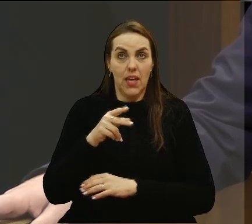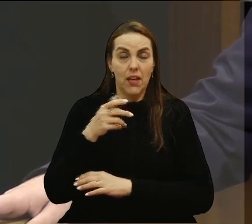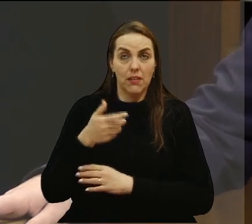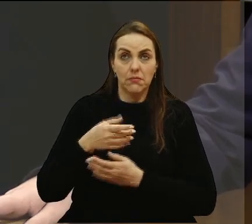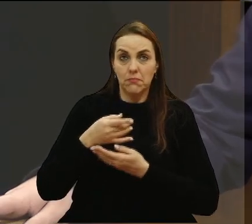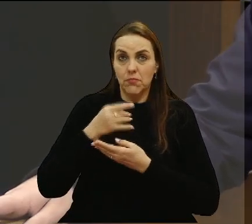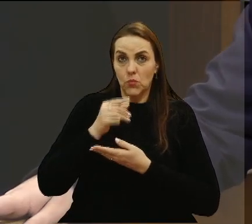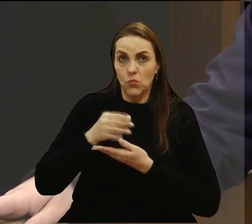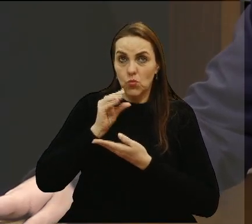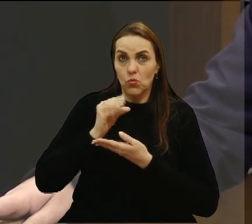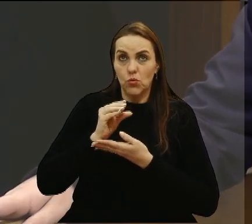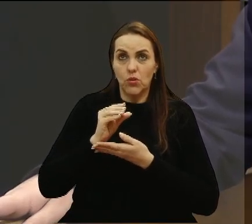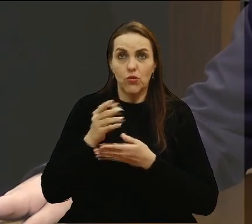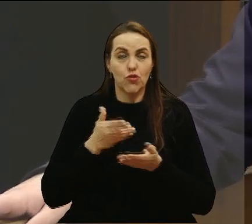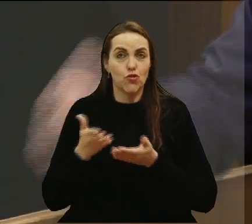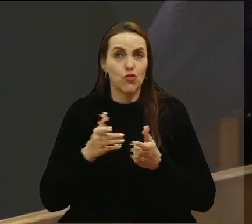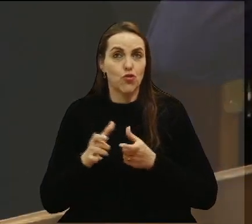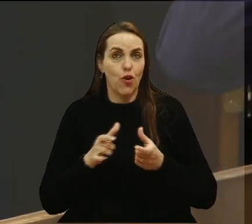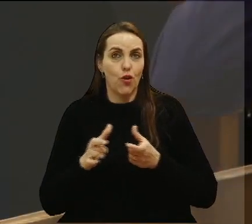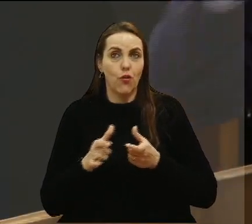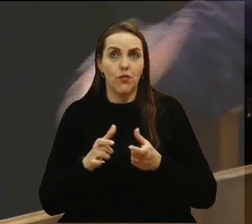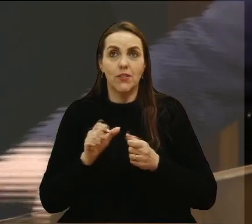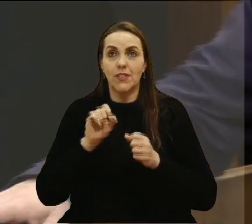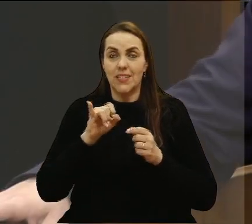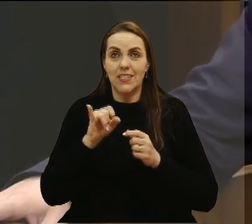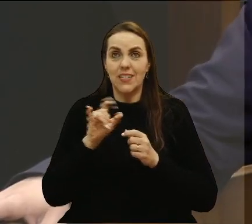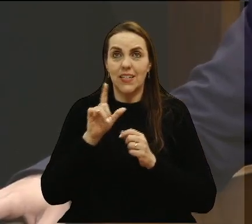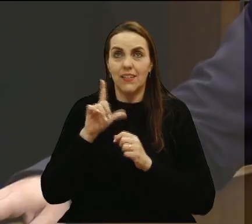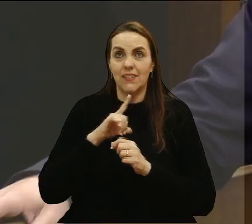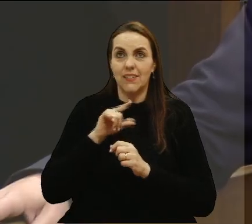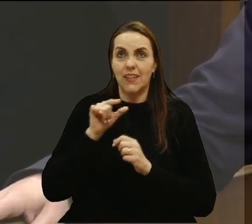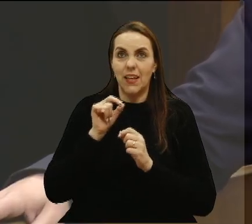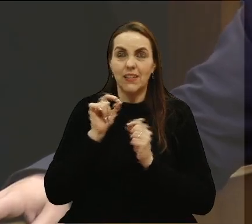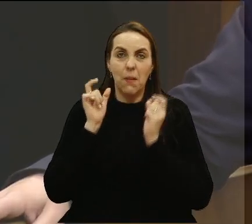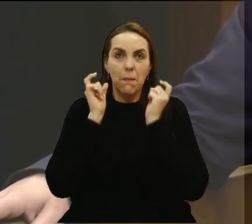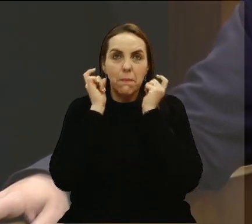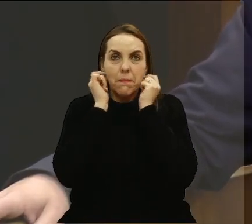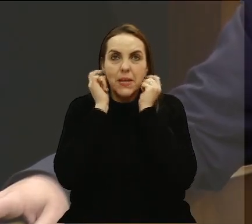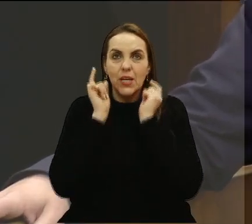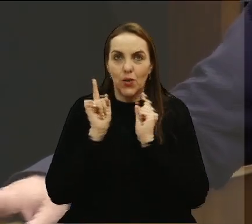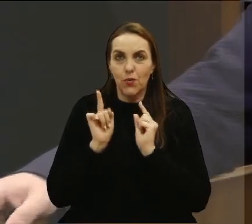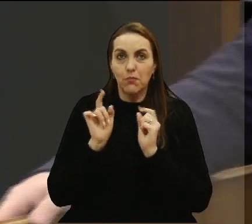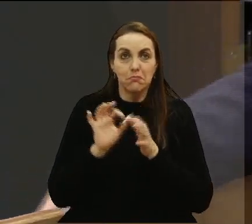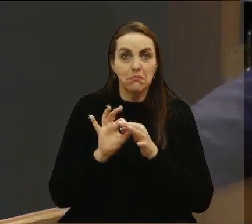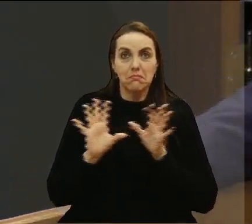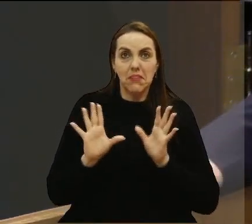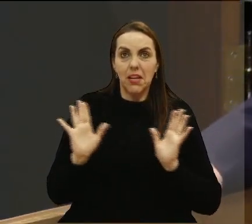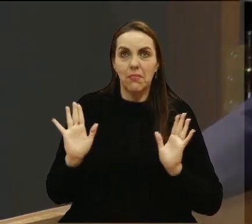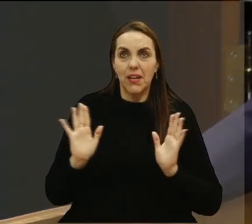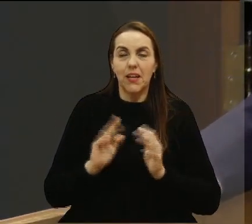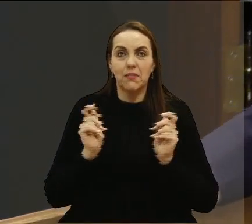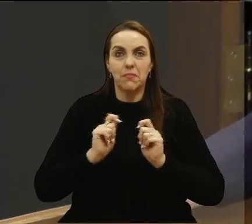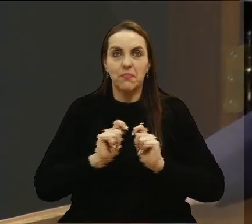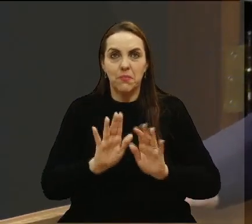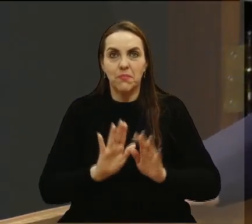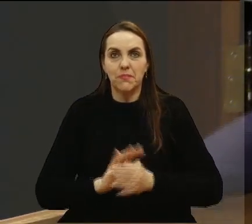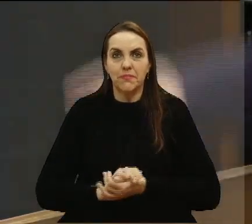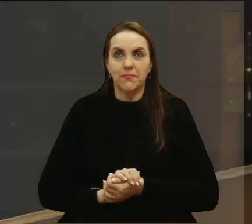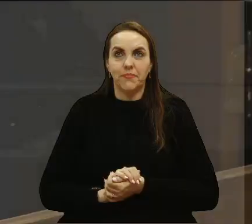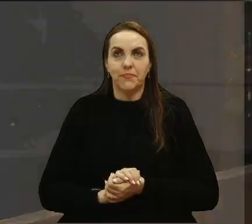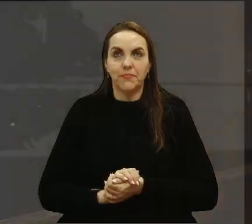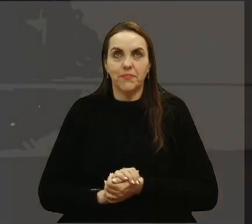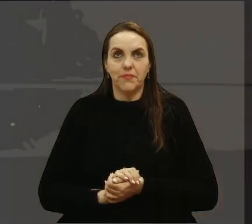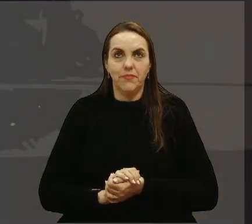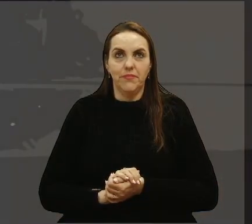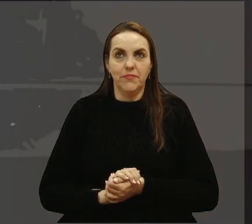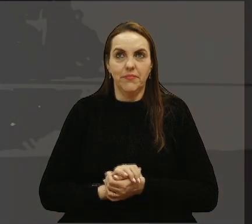um truco, ainda mais se tiver de brinco, vereador, futuro vereador Semar, tá liberado. Próximo.